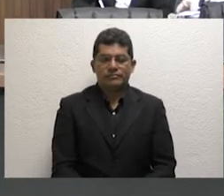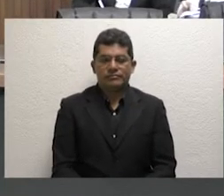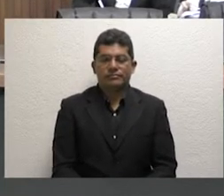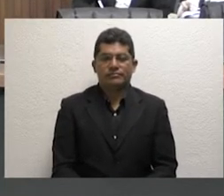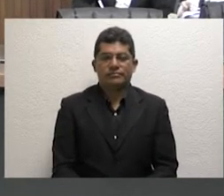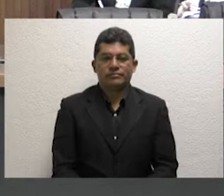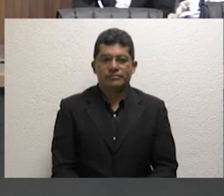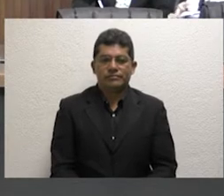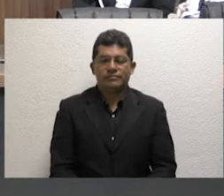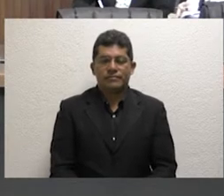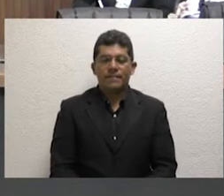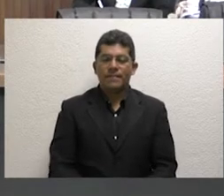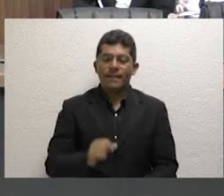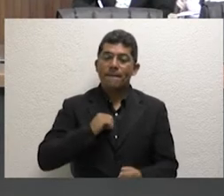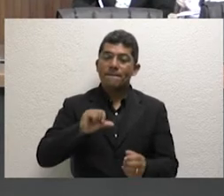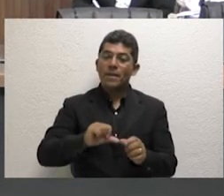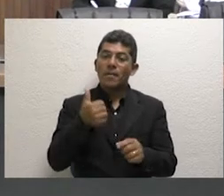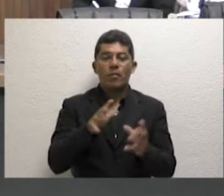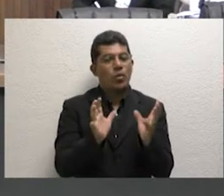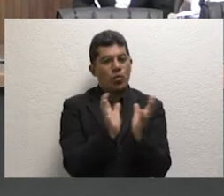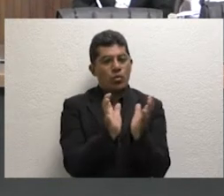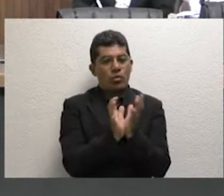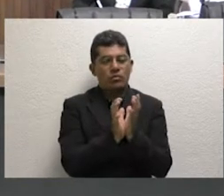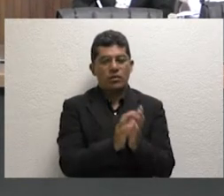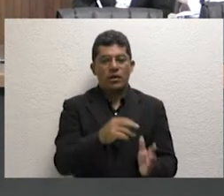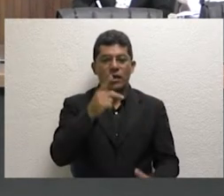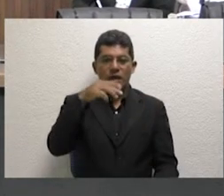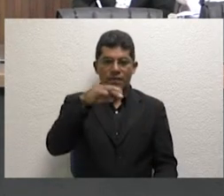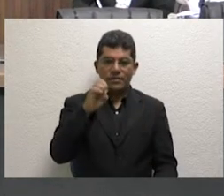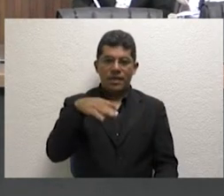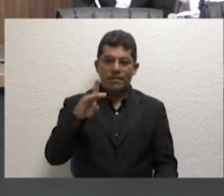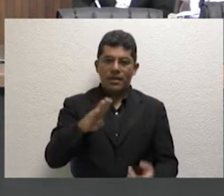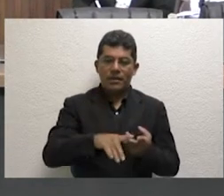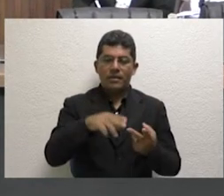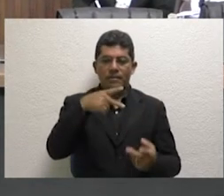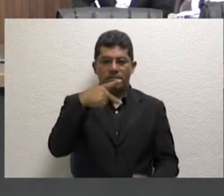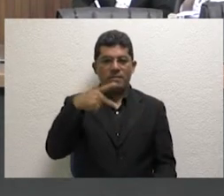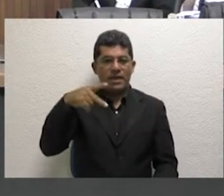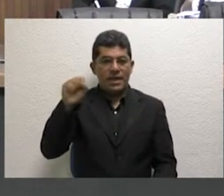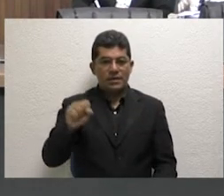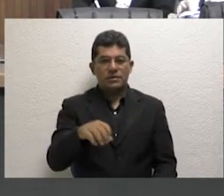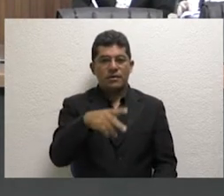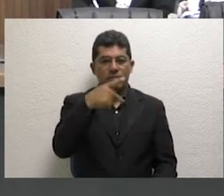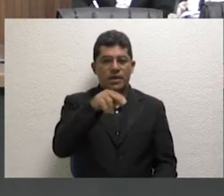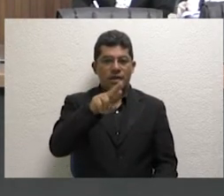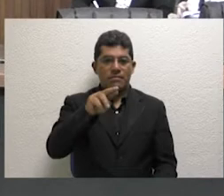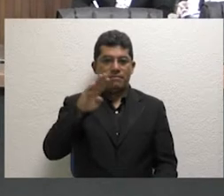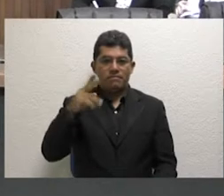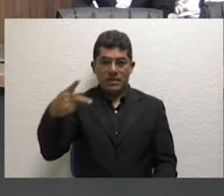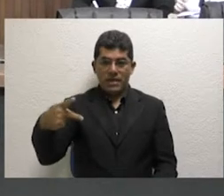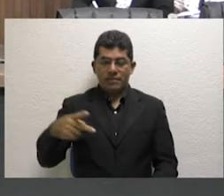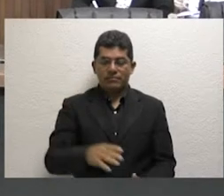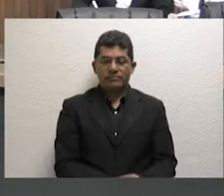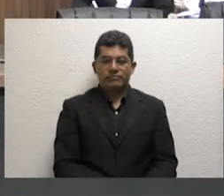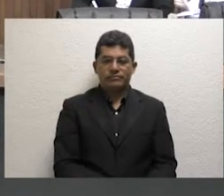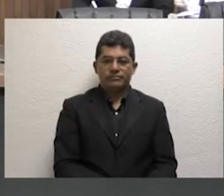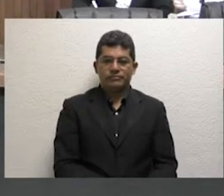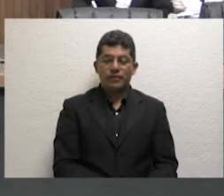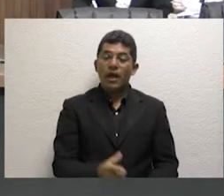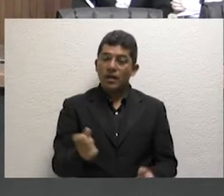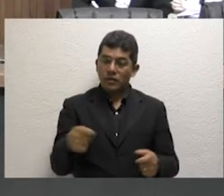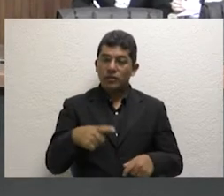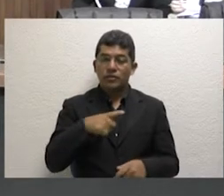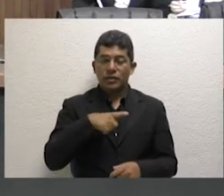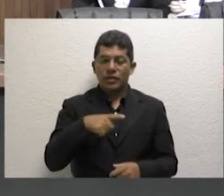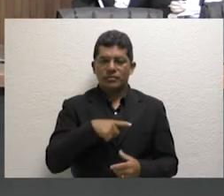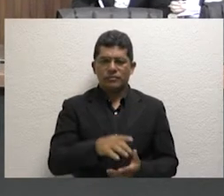o primeiro bloco MDB PPS PRP e DEM ainda temos